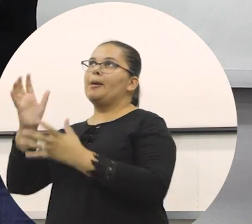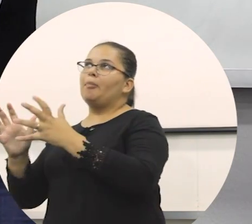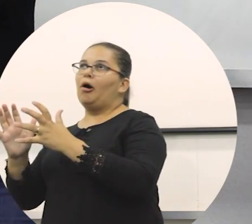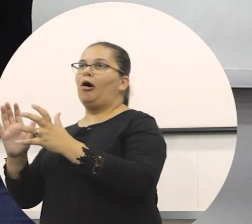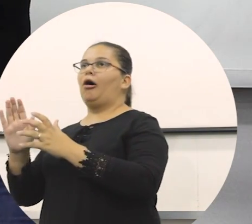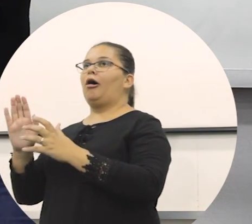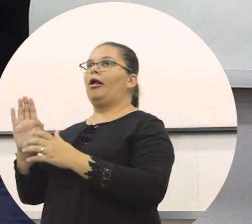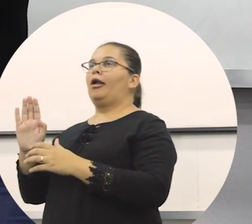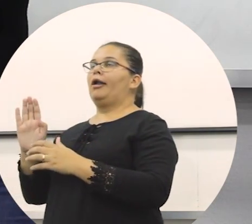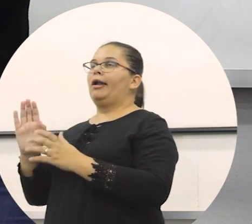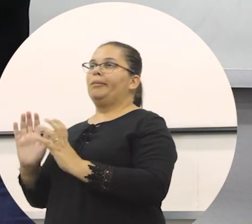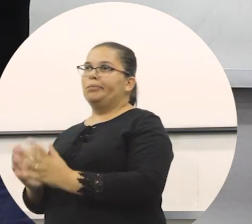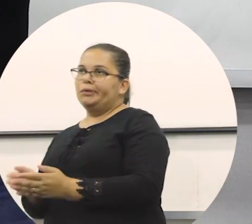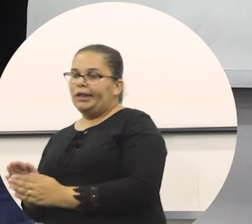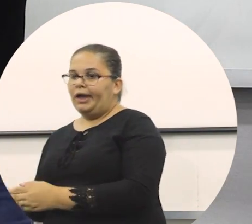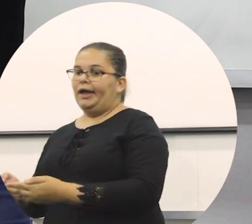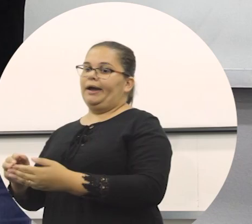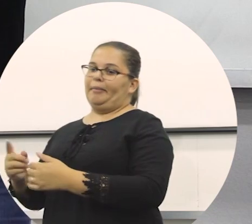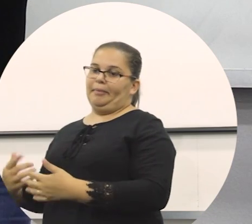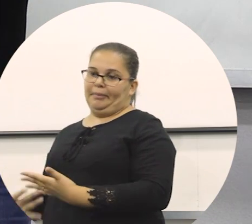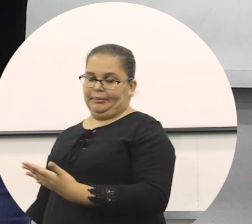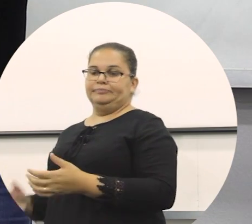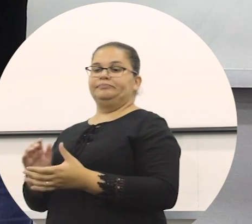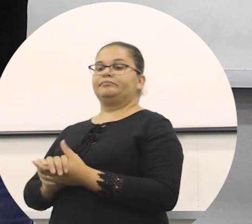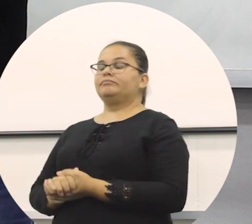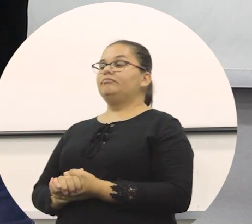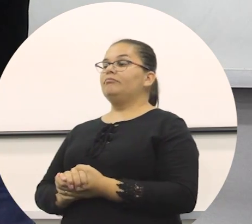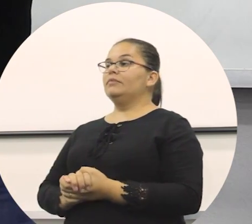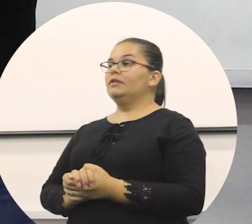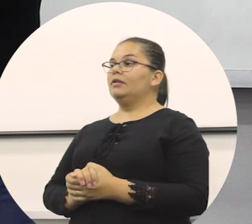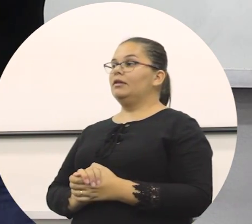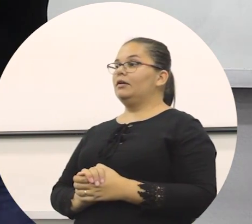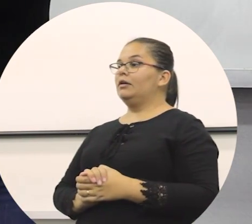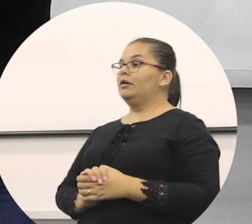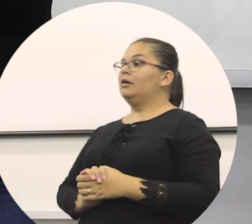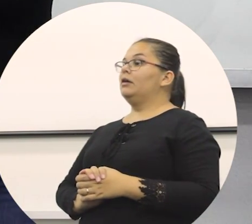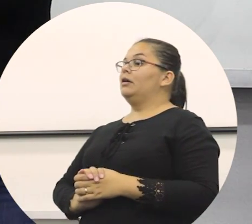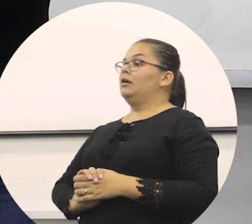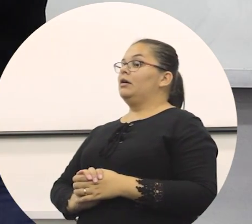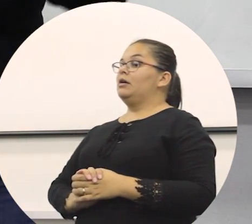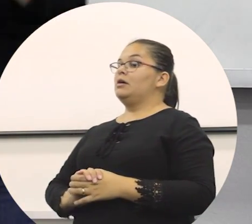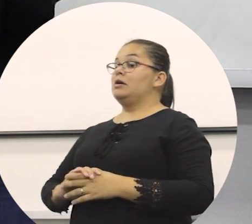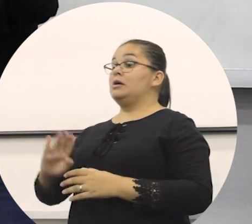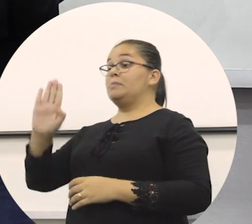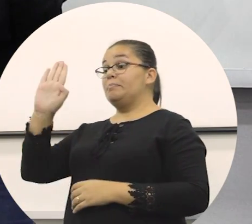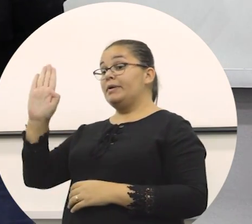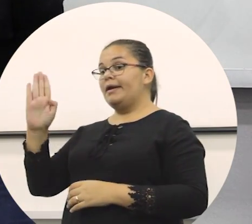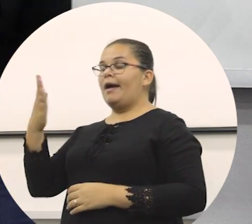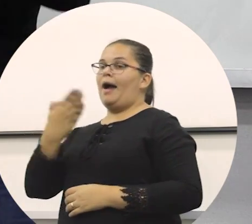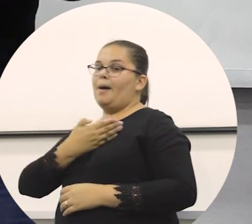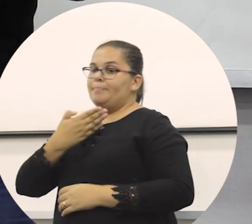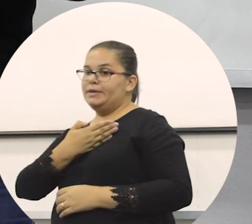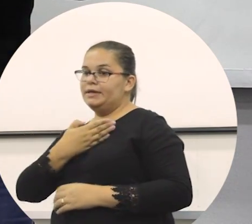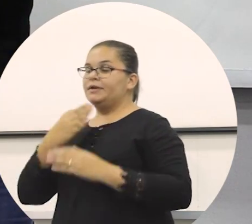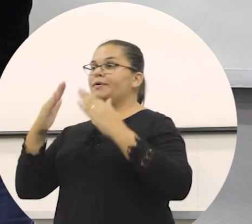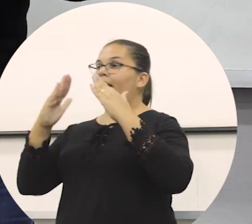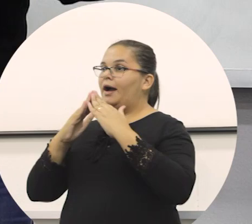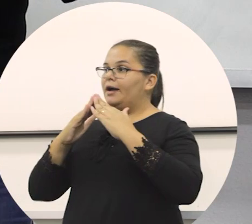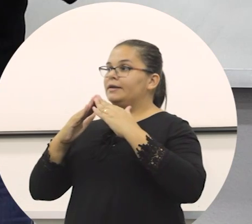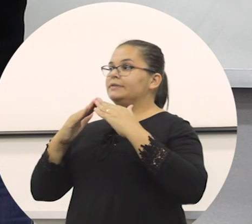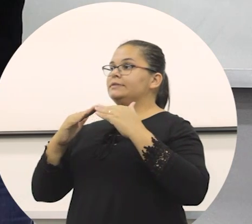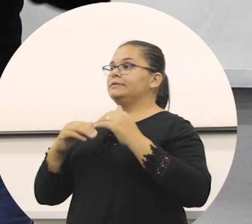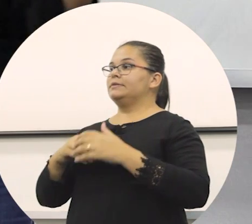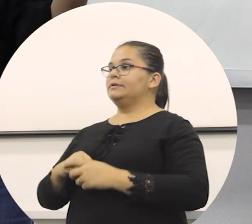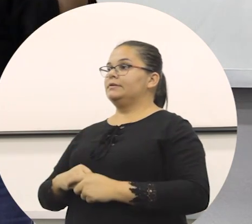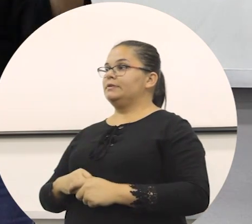da boneca, da batata, tá? Então, que, por exemplo, B seria trabalhar em Libras a questão do amigo, casa, né?